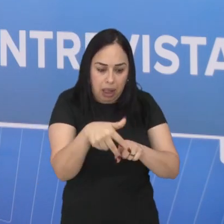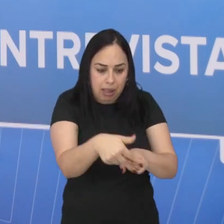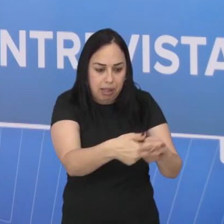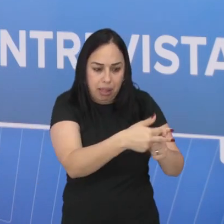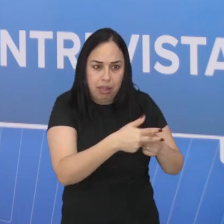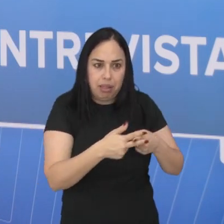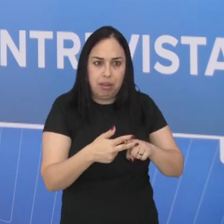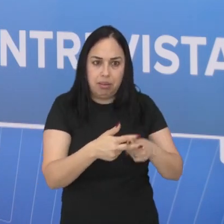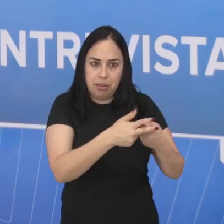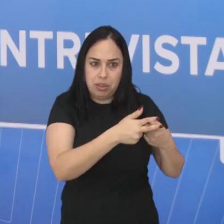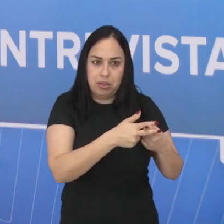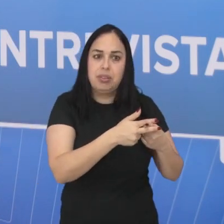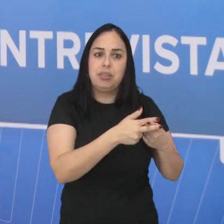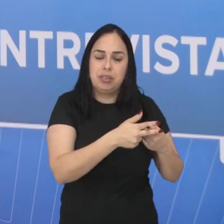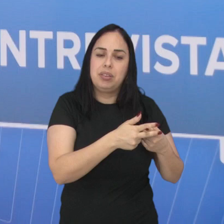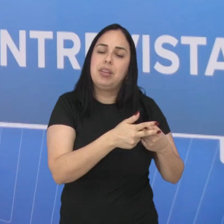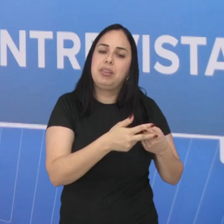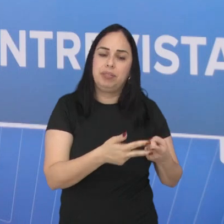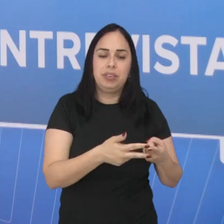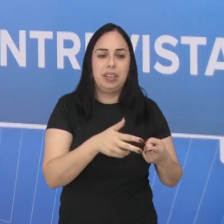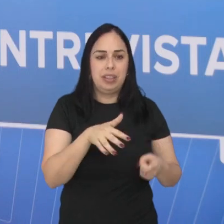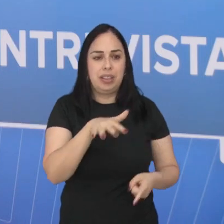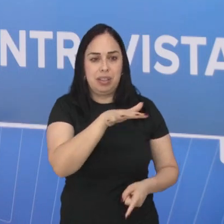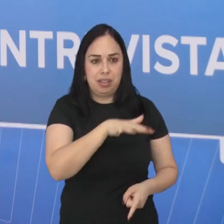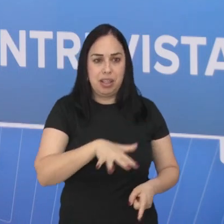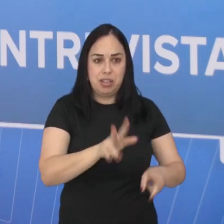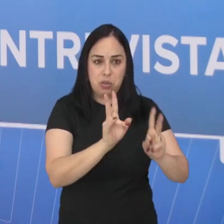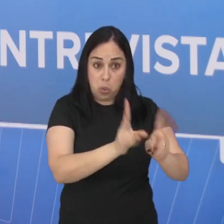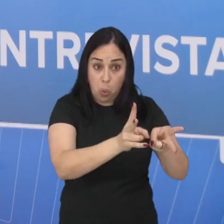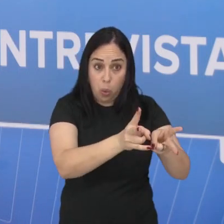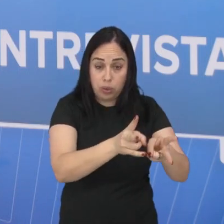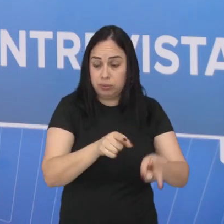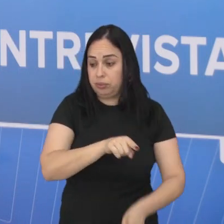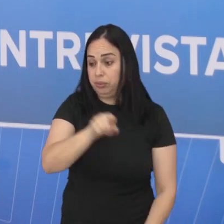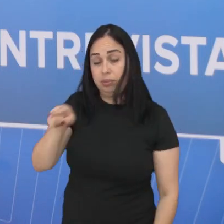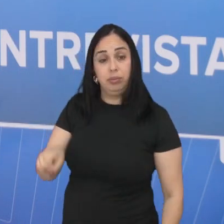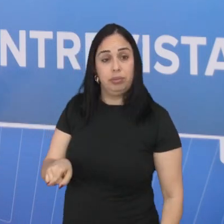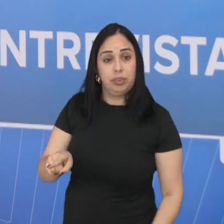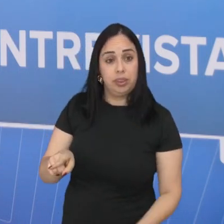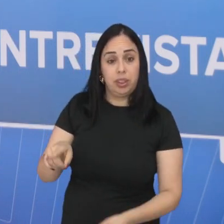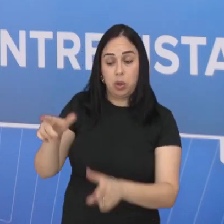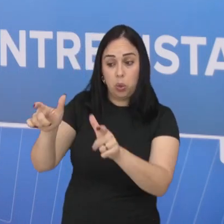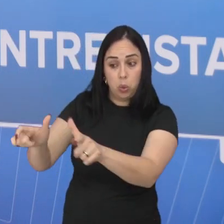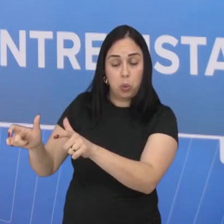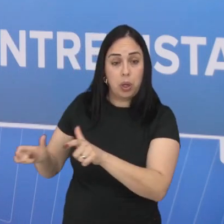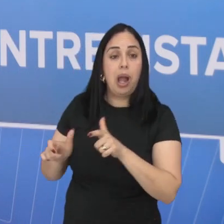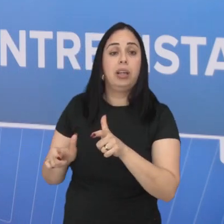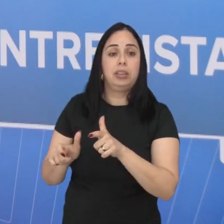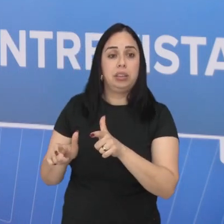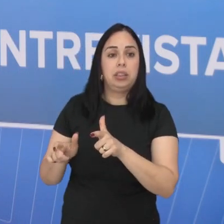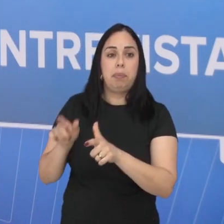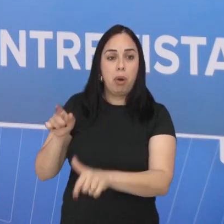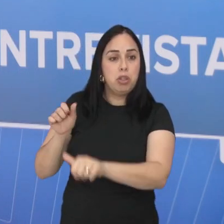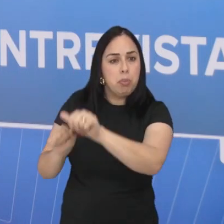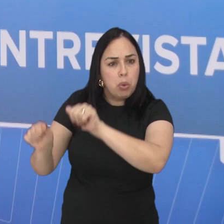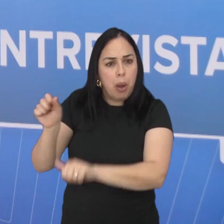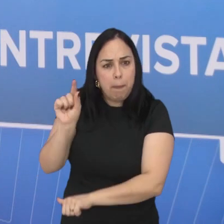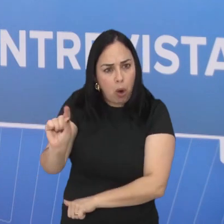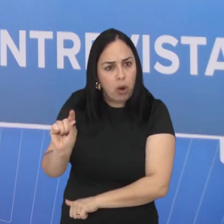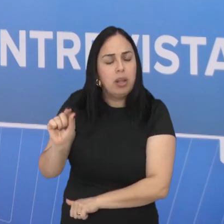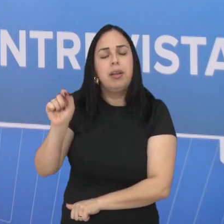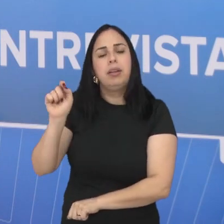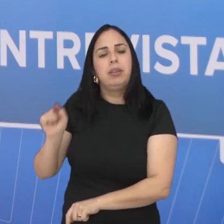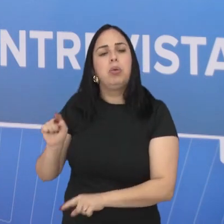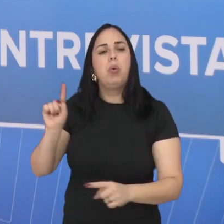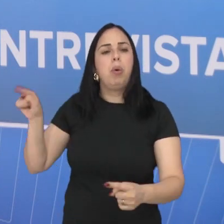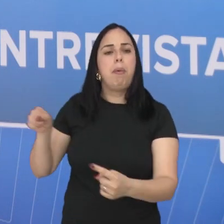recuperação dessas áreas para que elas cumpram com seus objetivos, que tanto a área de preservação permanente quanto as unidades de conservação,